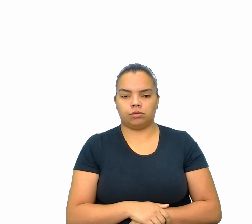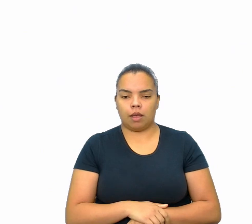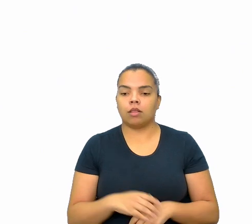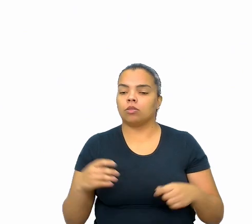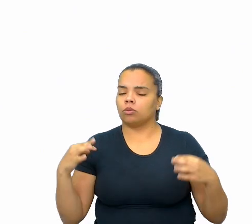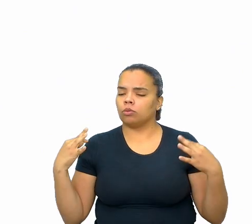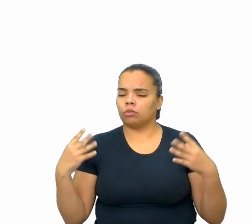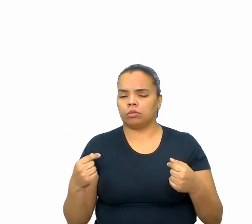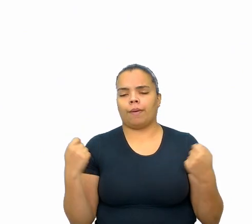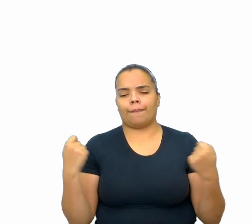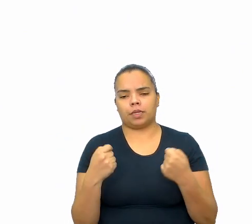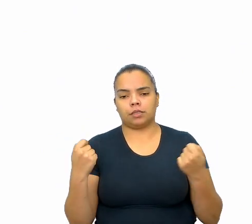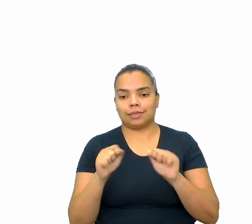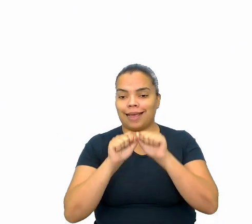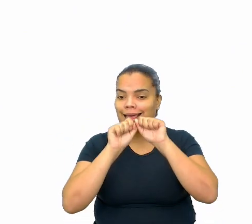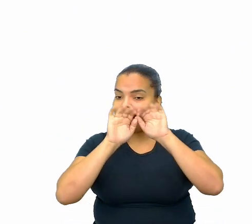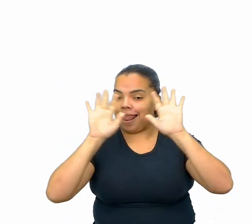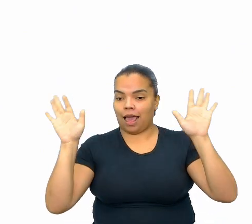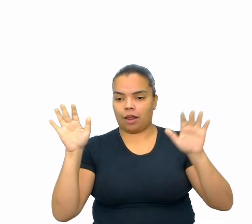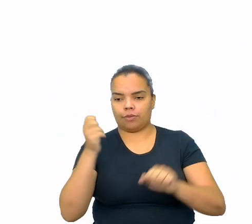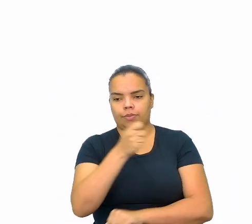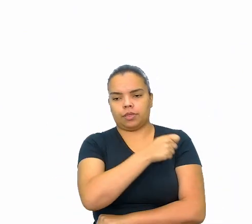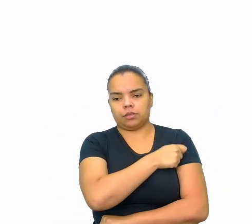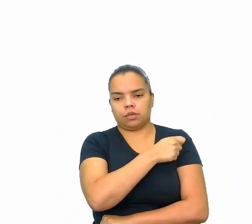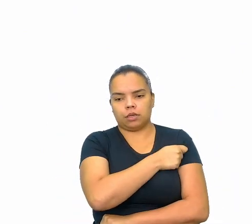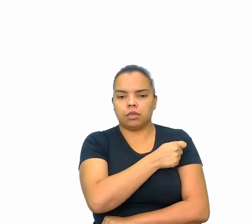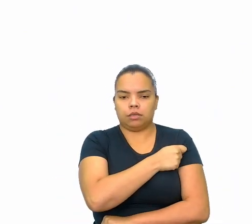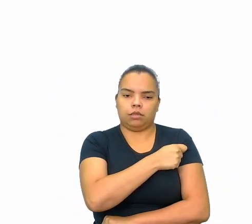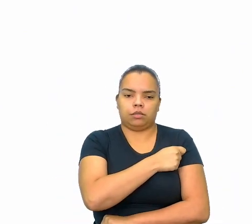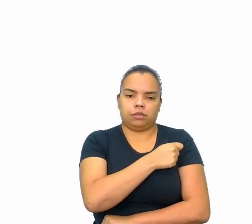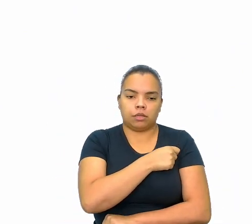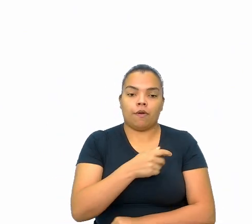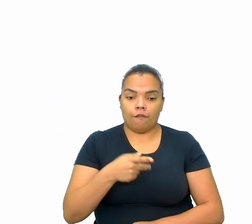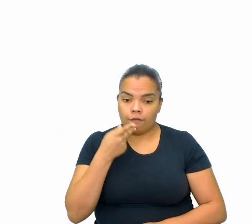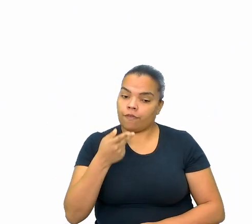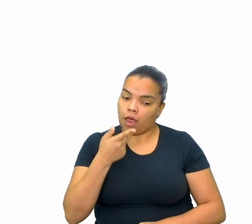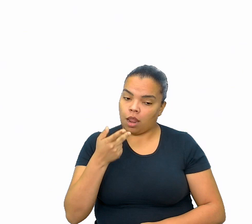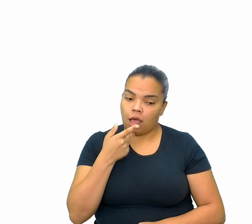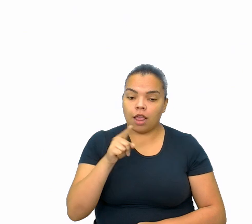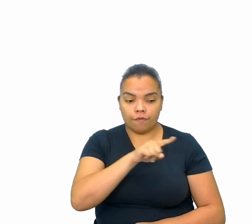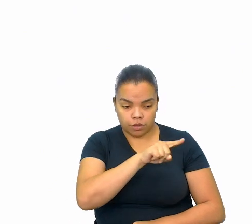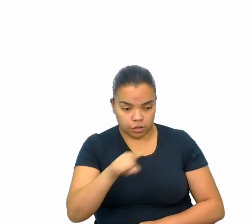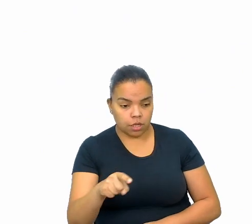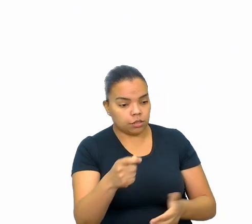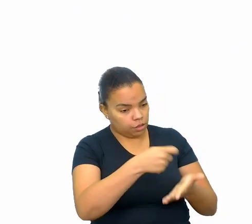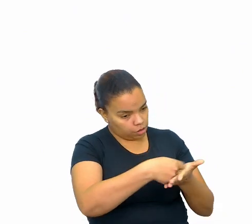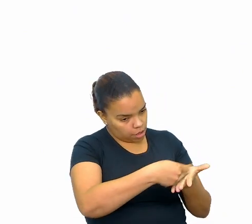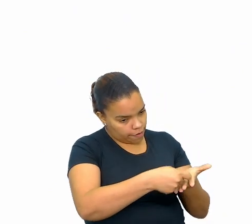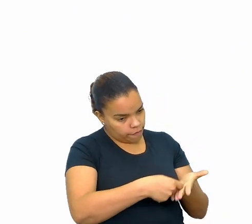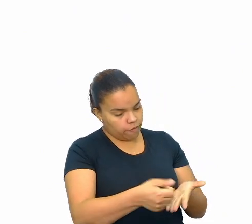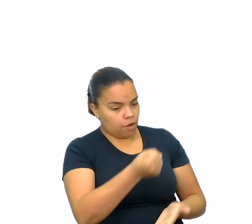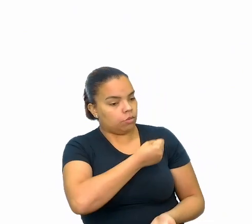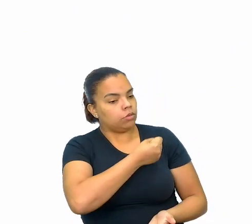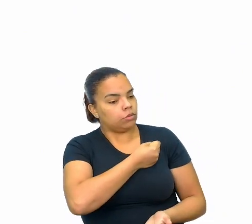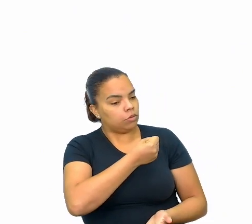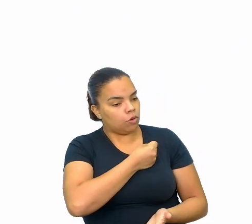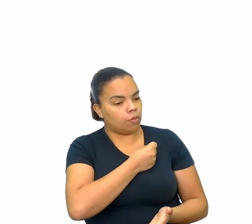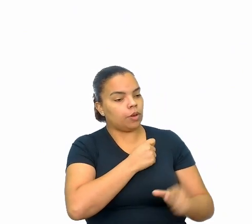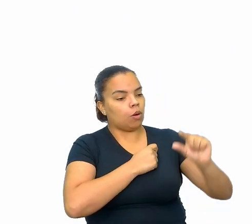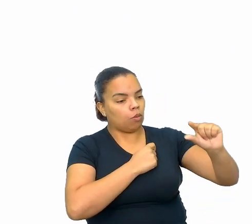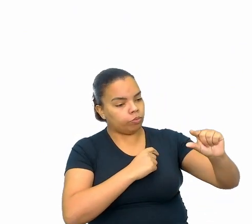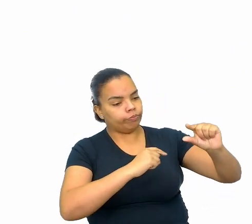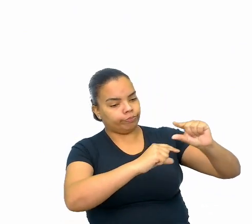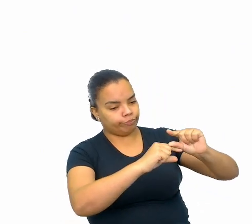precisa ficar claro para as crianças, né, então eu vou ditar os números e vocês vão ter que escrever um abaixo